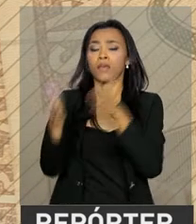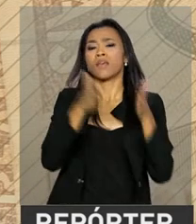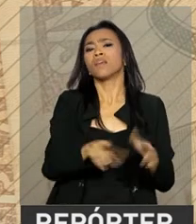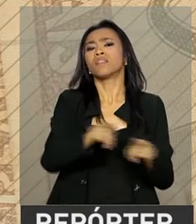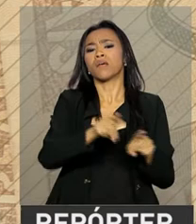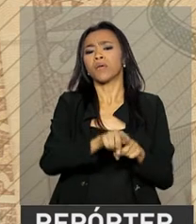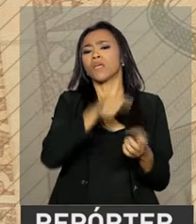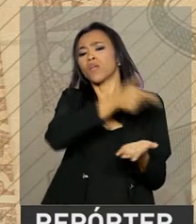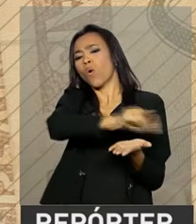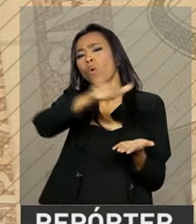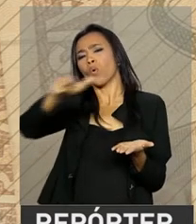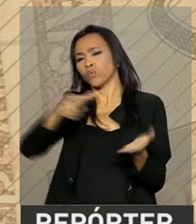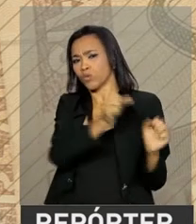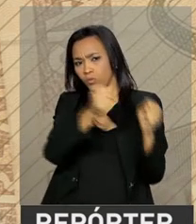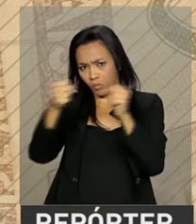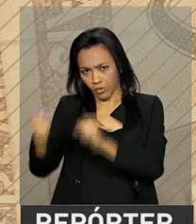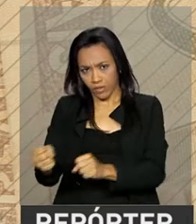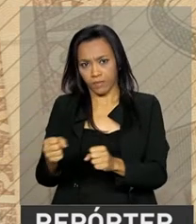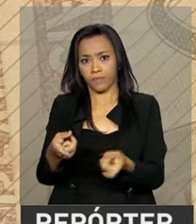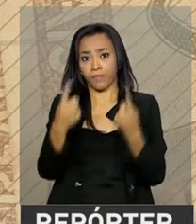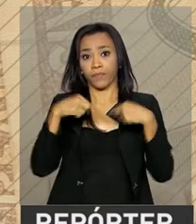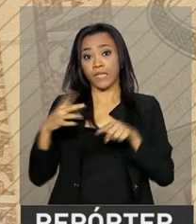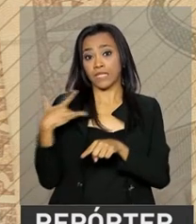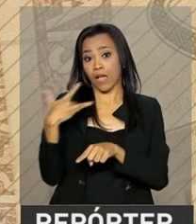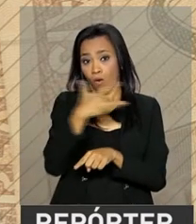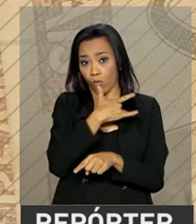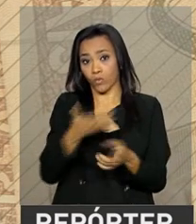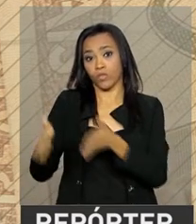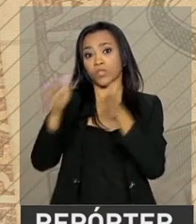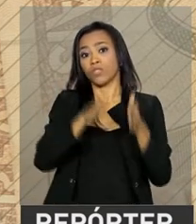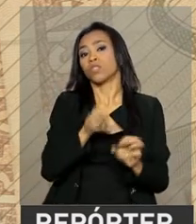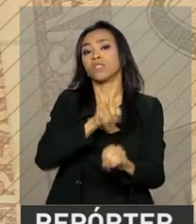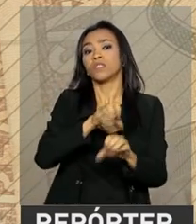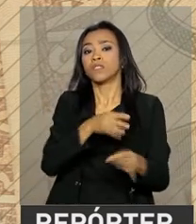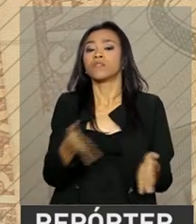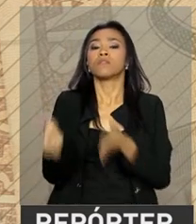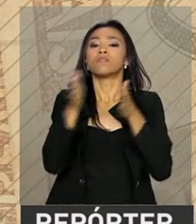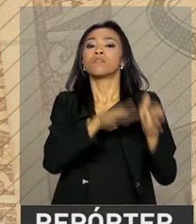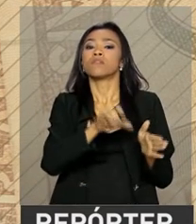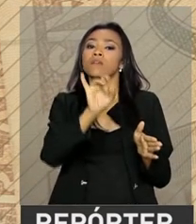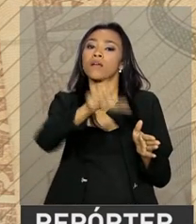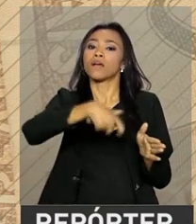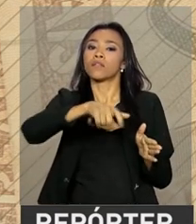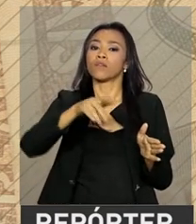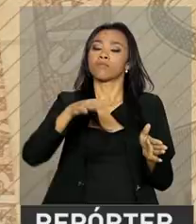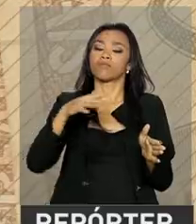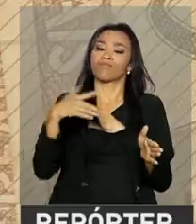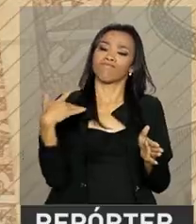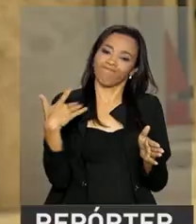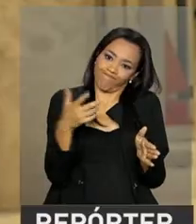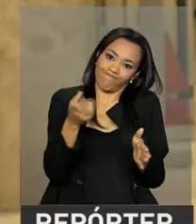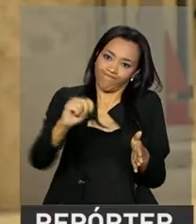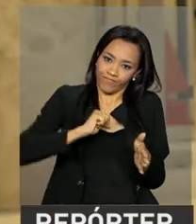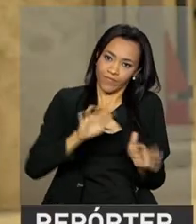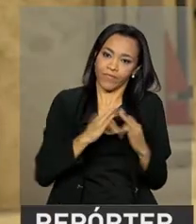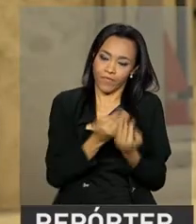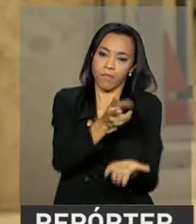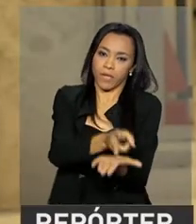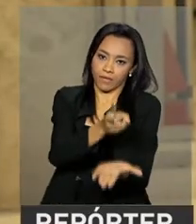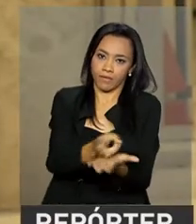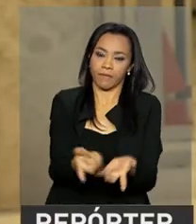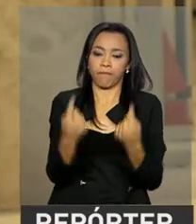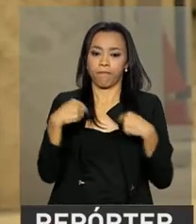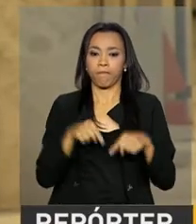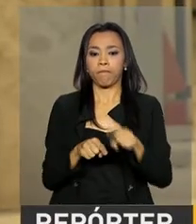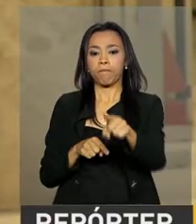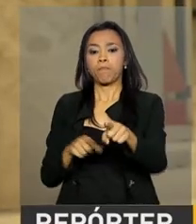reais nos outros poderes saúde educação e o bolsa família vão ser preservados o governo prevê ainda